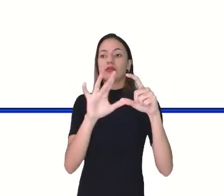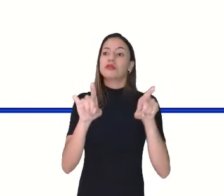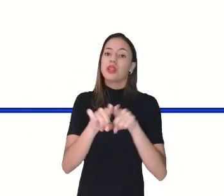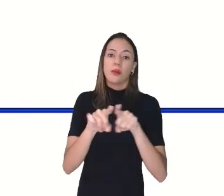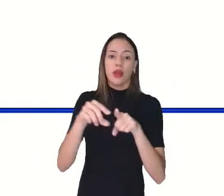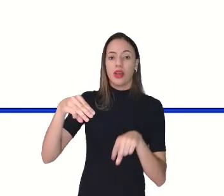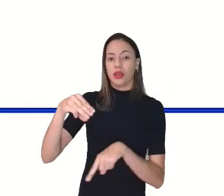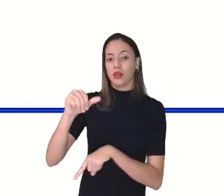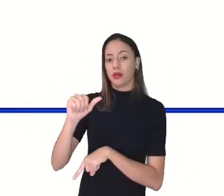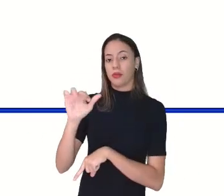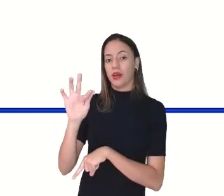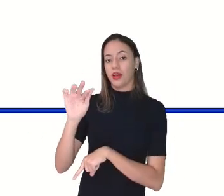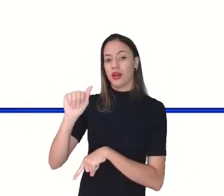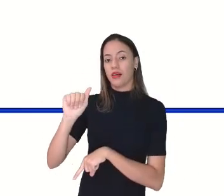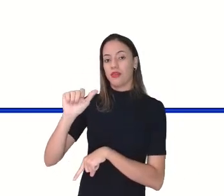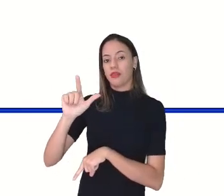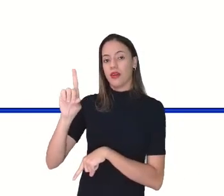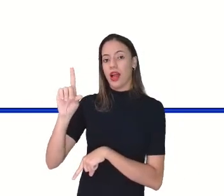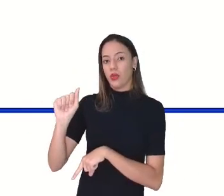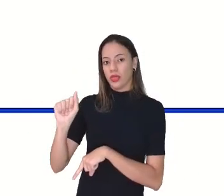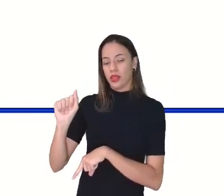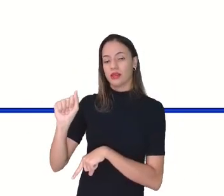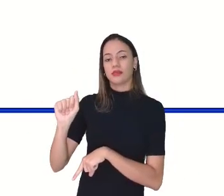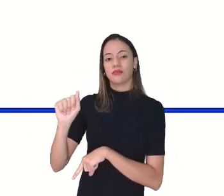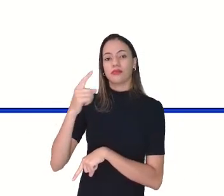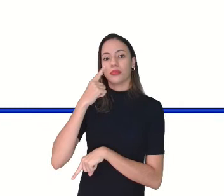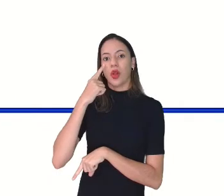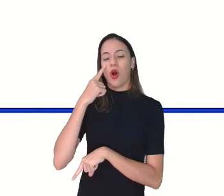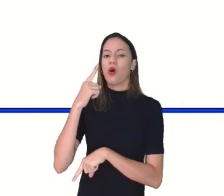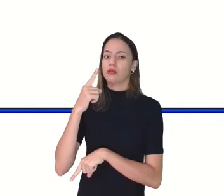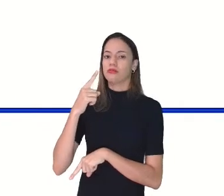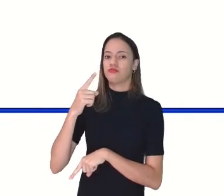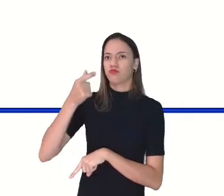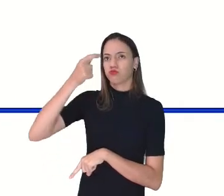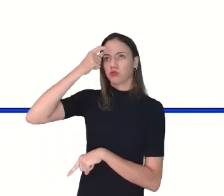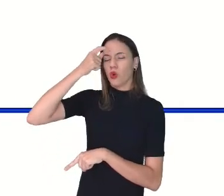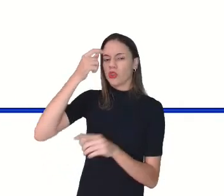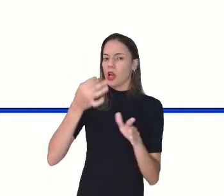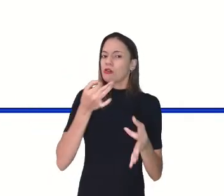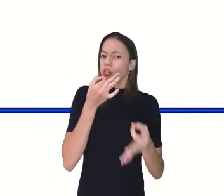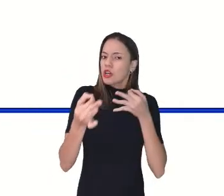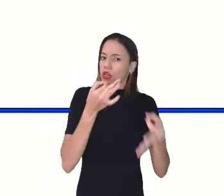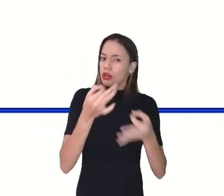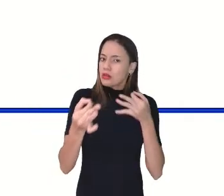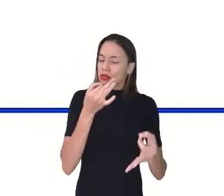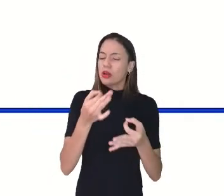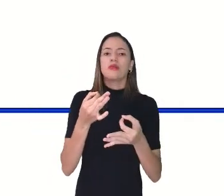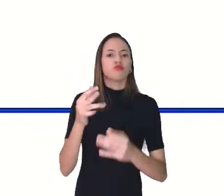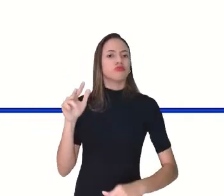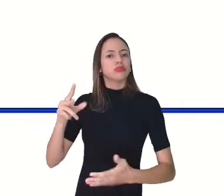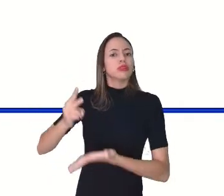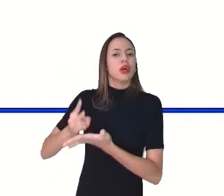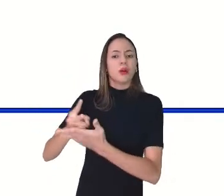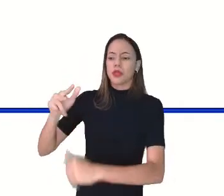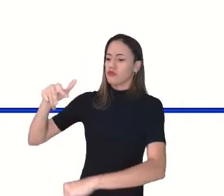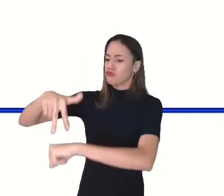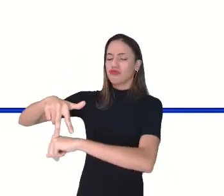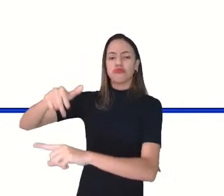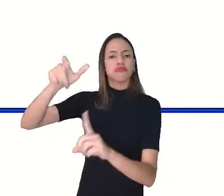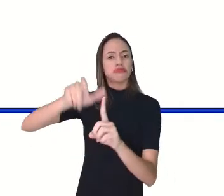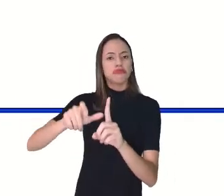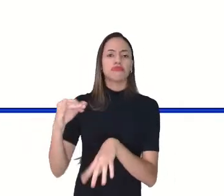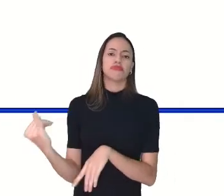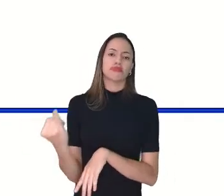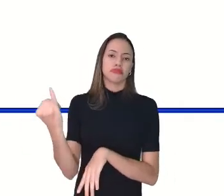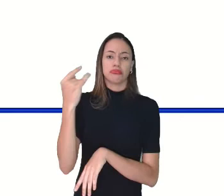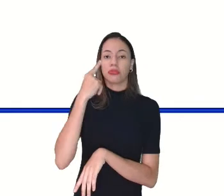Mafalda, maravilhosa. Mafalda, que tem um senso crítico muito grande, viu? Esse personagem é importantíssimo. Então,